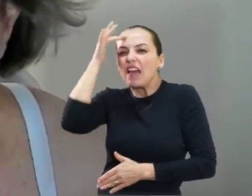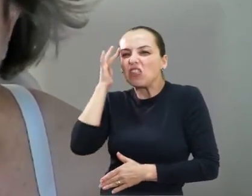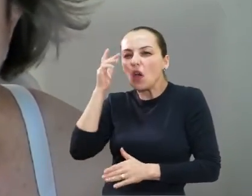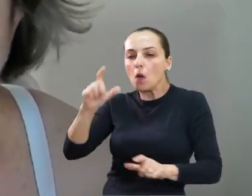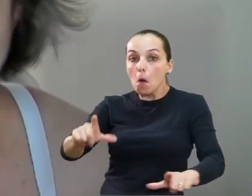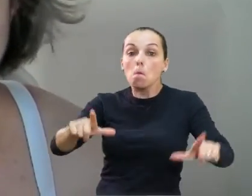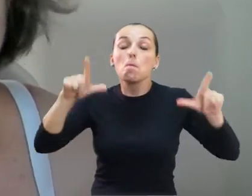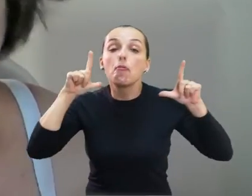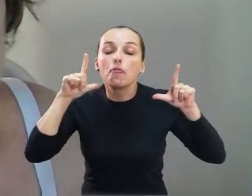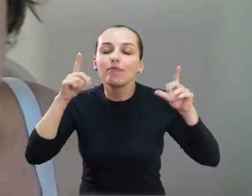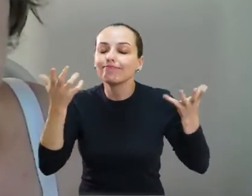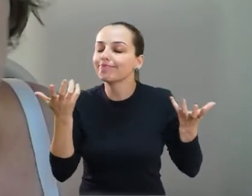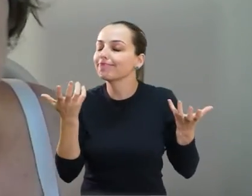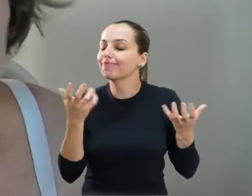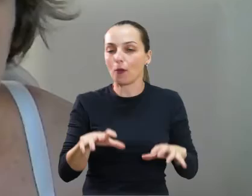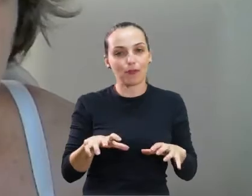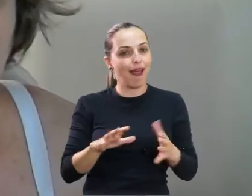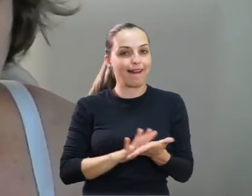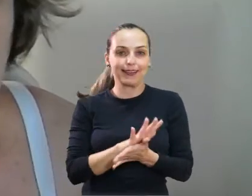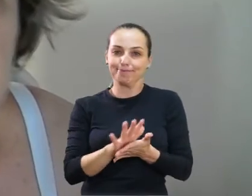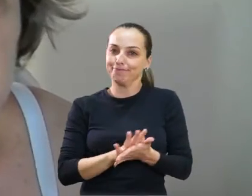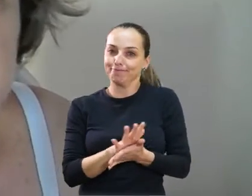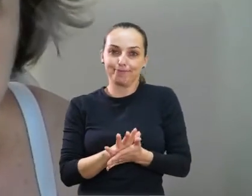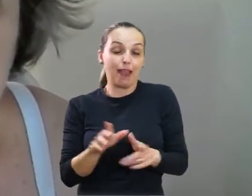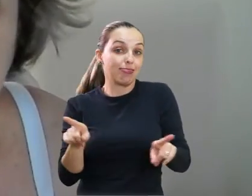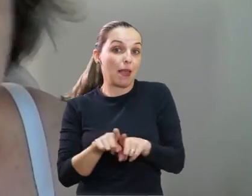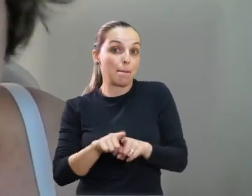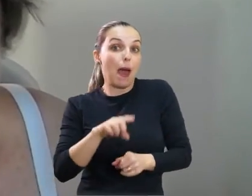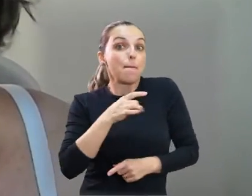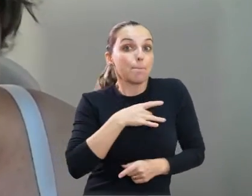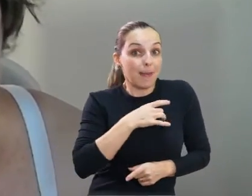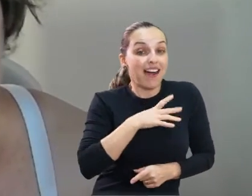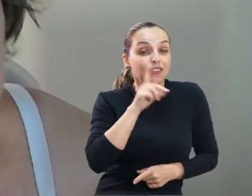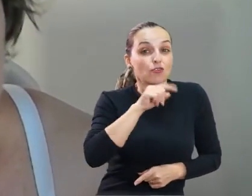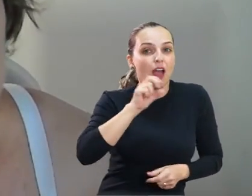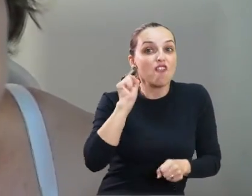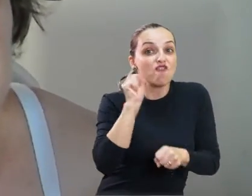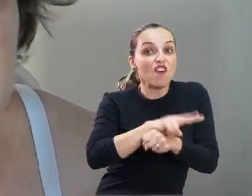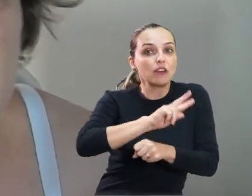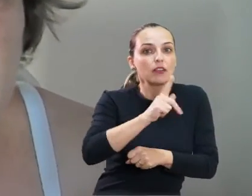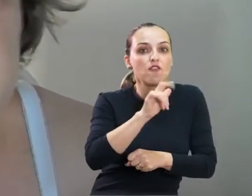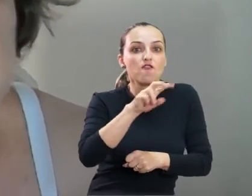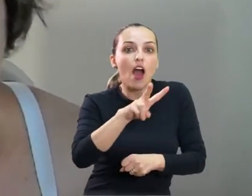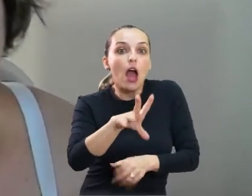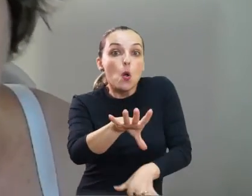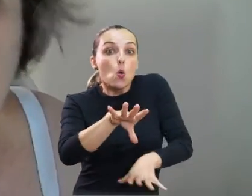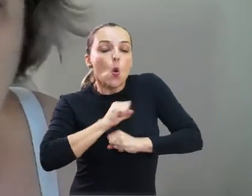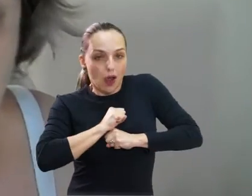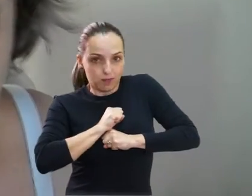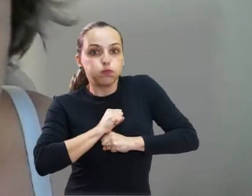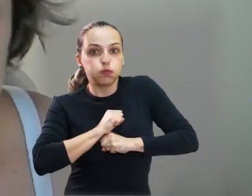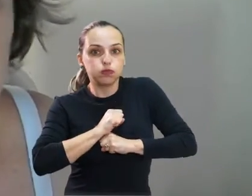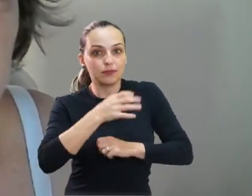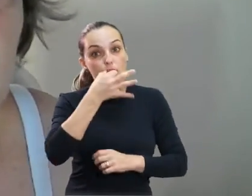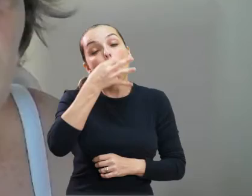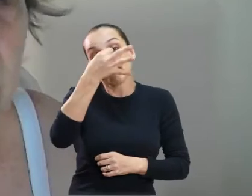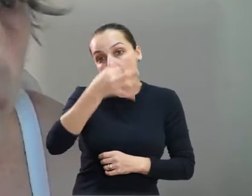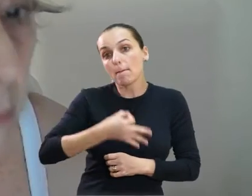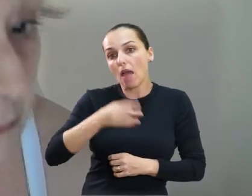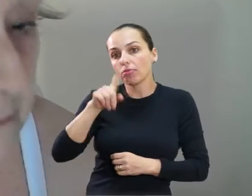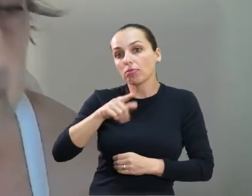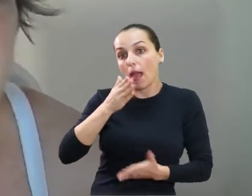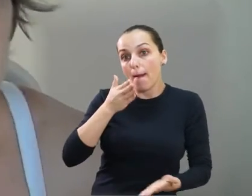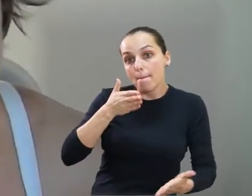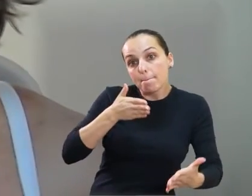querem se expor. E o medo, né? O medo de ser infectado pelo HIV. Então, isso é, assim, entendo